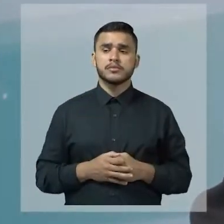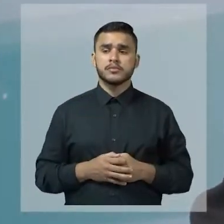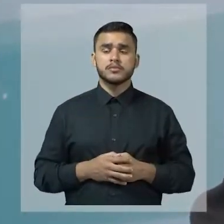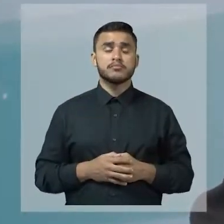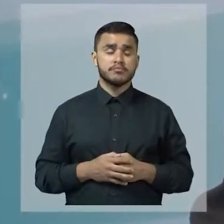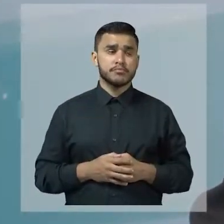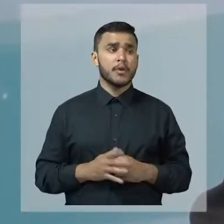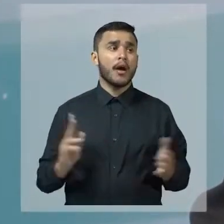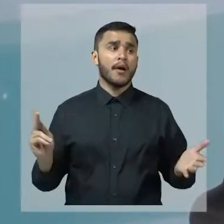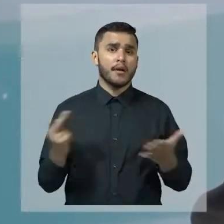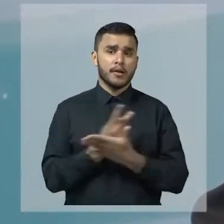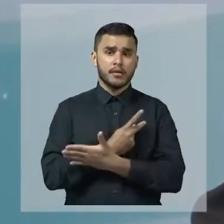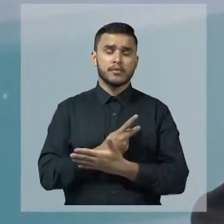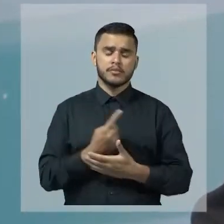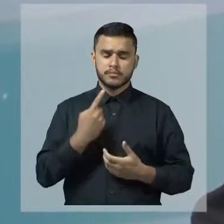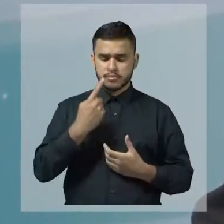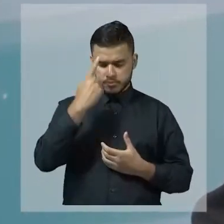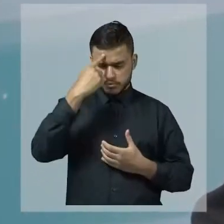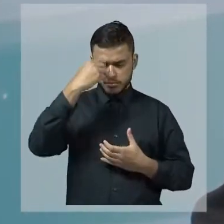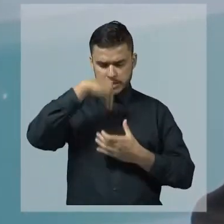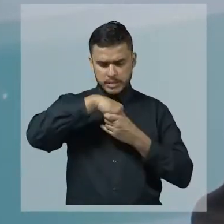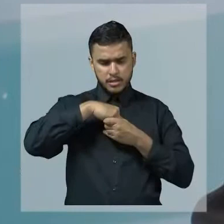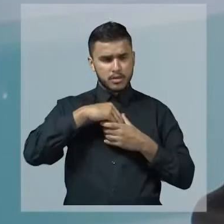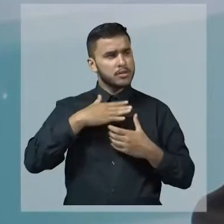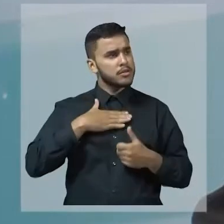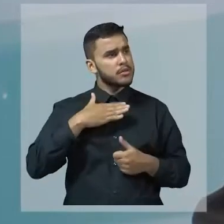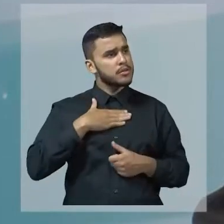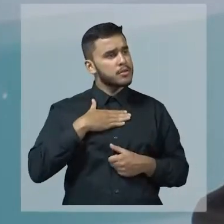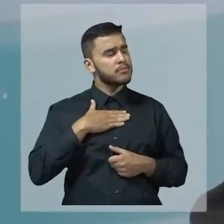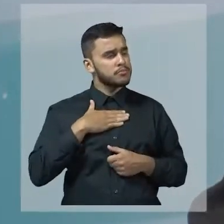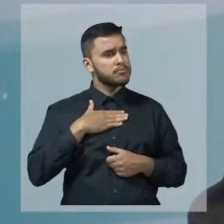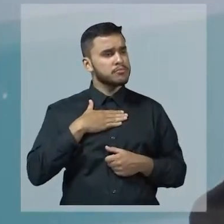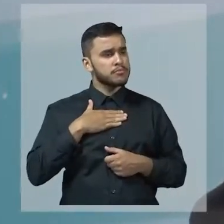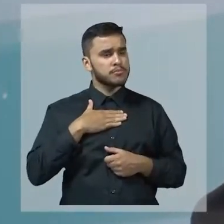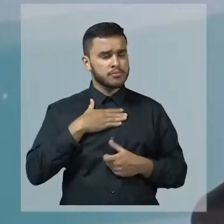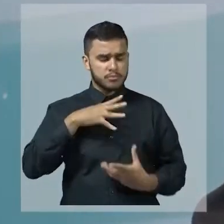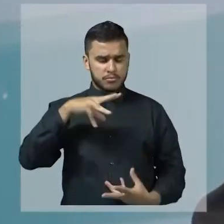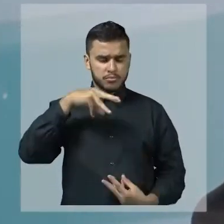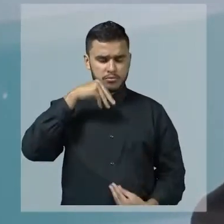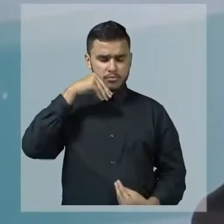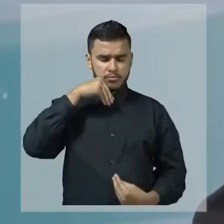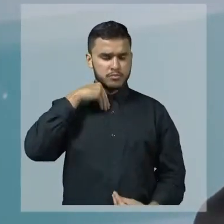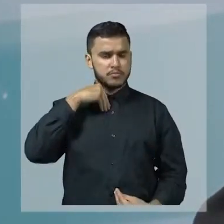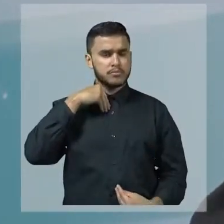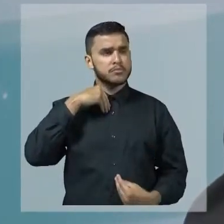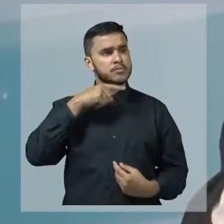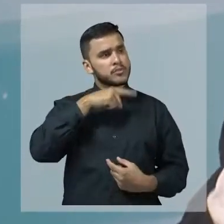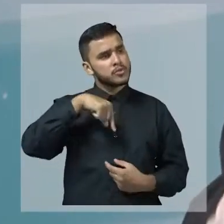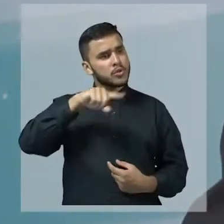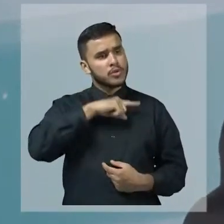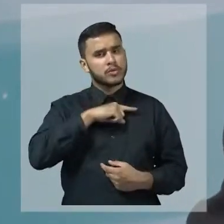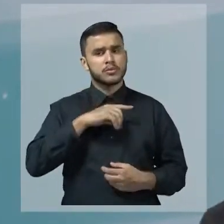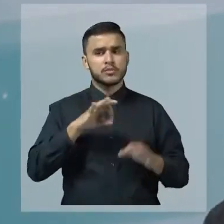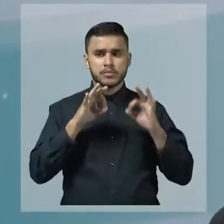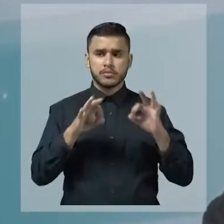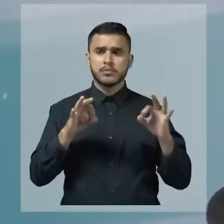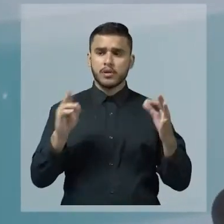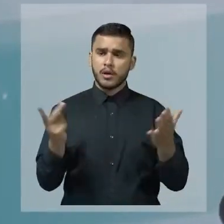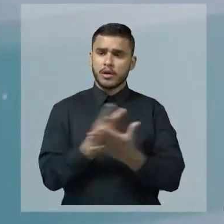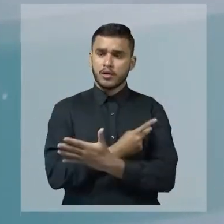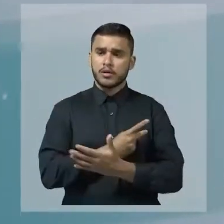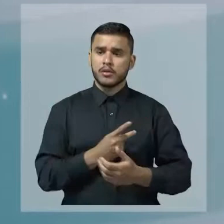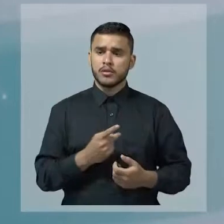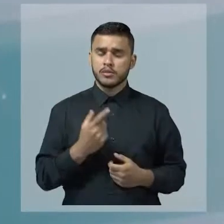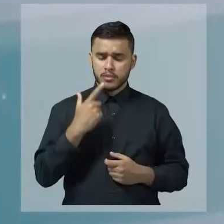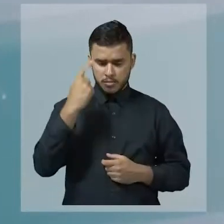fator espiritual aí também, tá certo? Todos nós estamos sujeitos